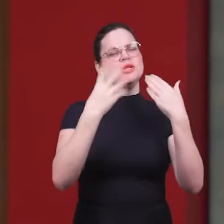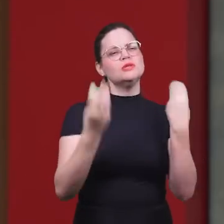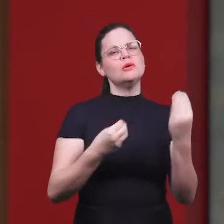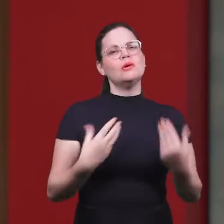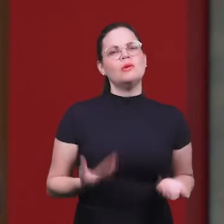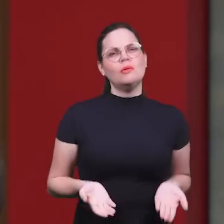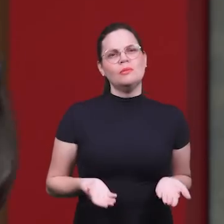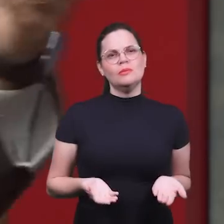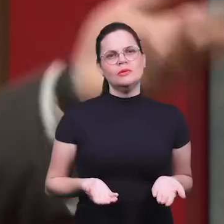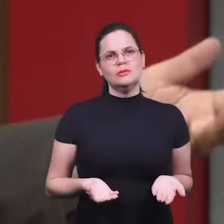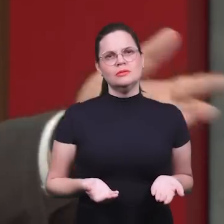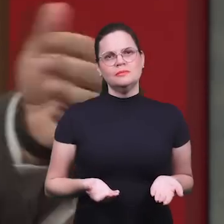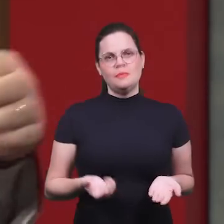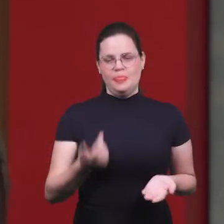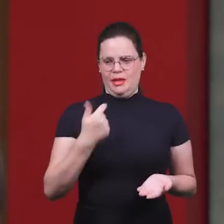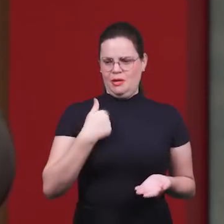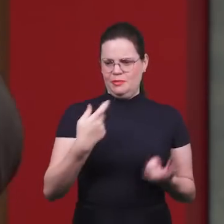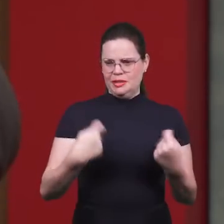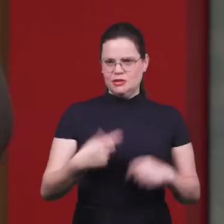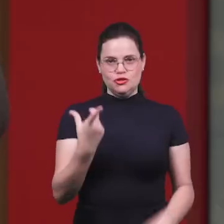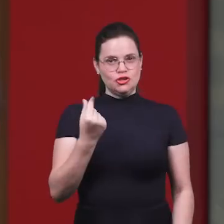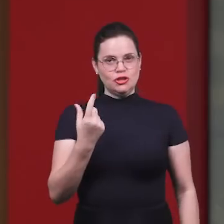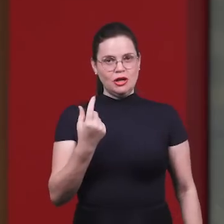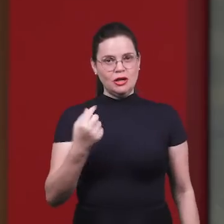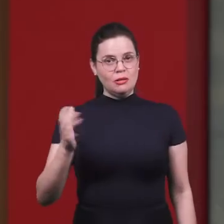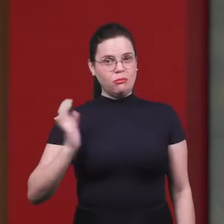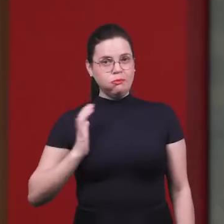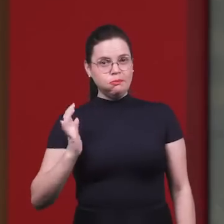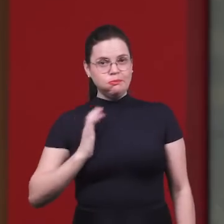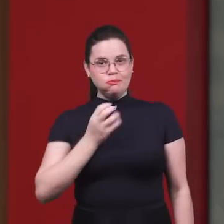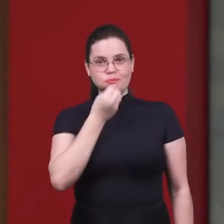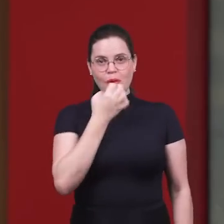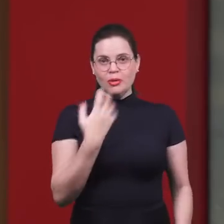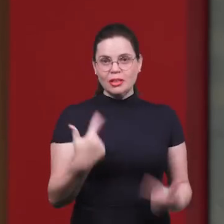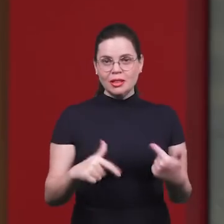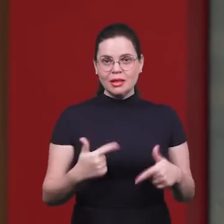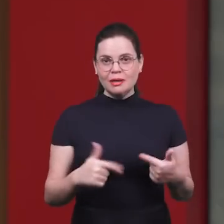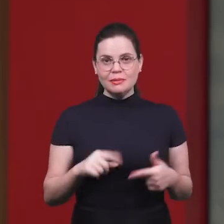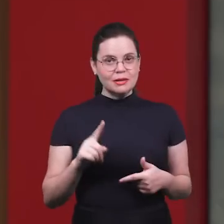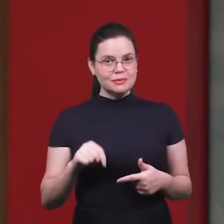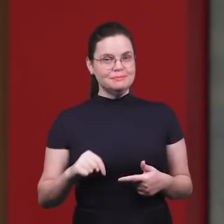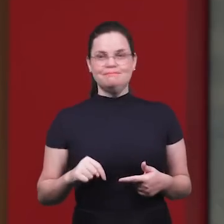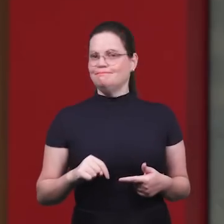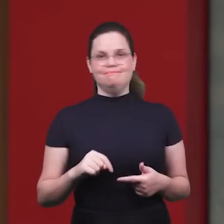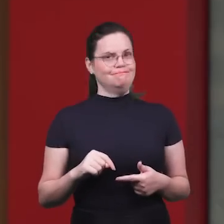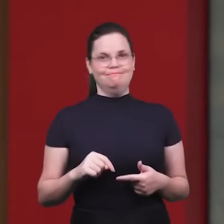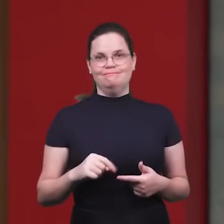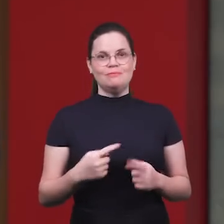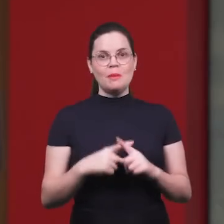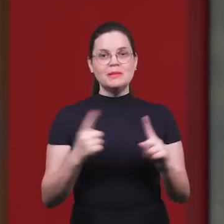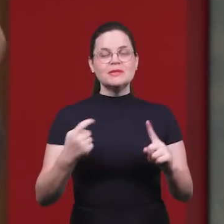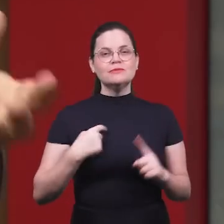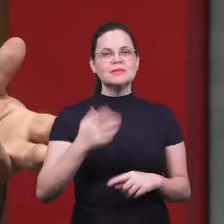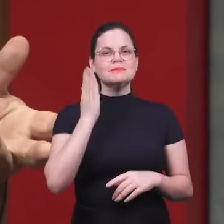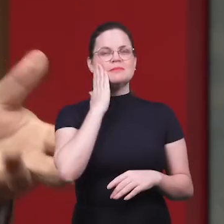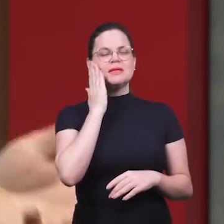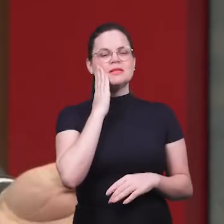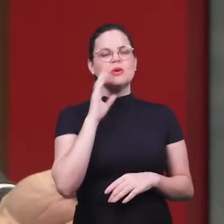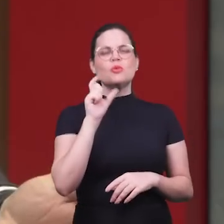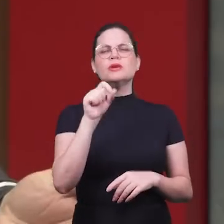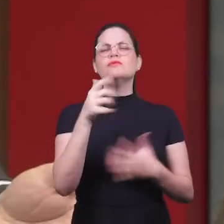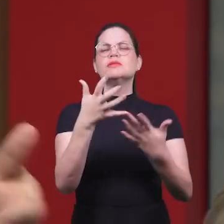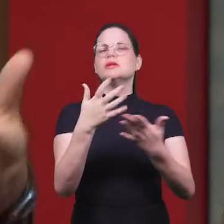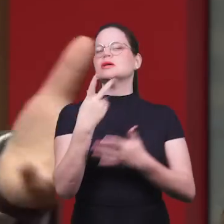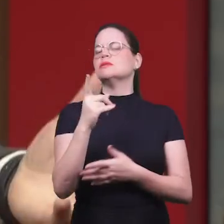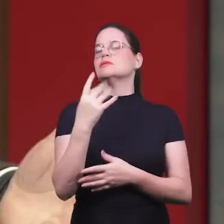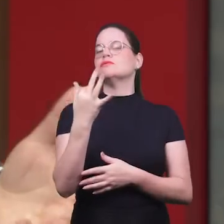gente tiver recursos, quando a gente tiver um bom emprego. Não, é você visualizar o que você quer para o seu